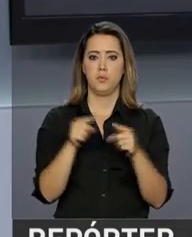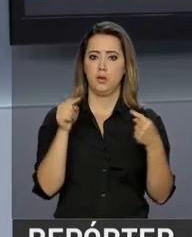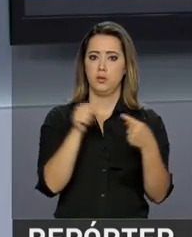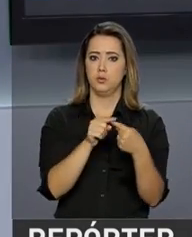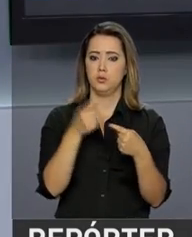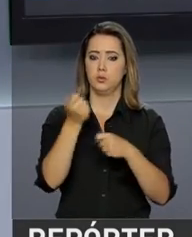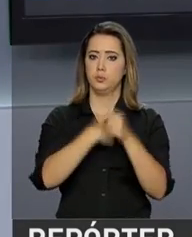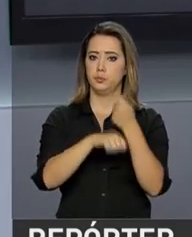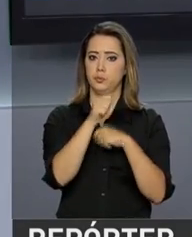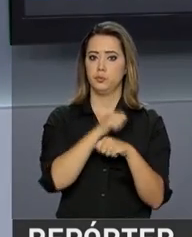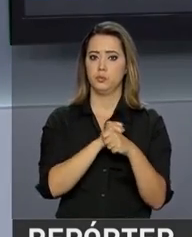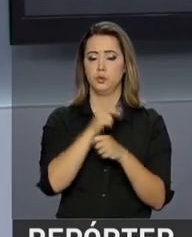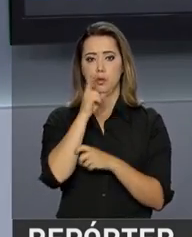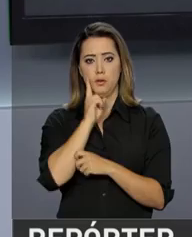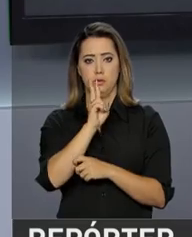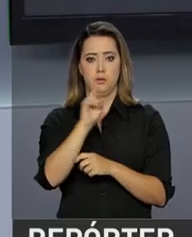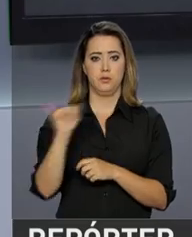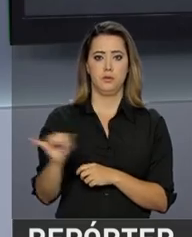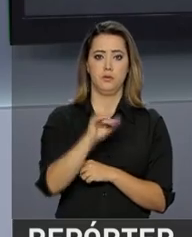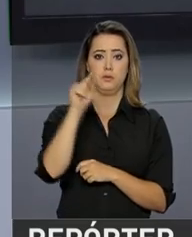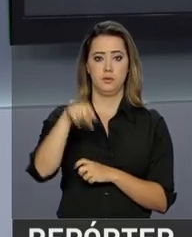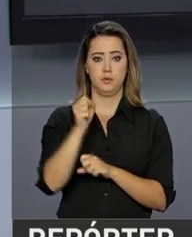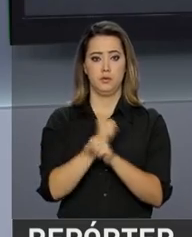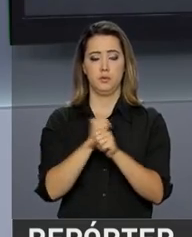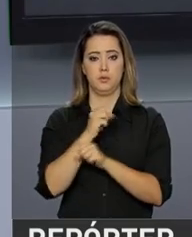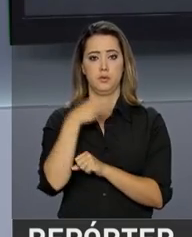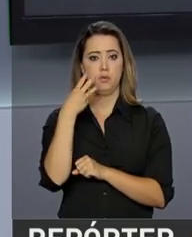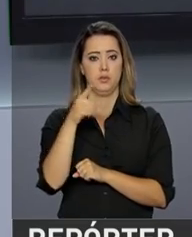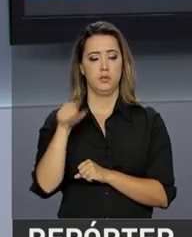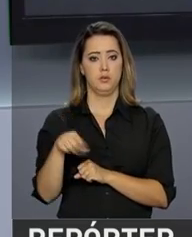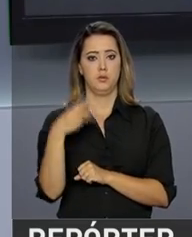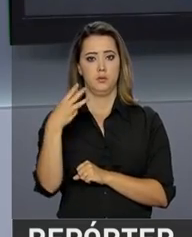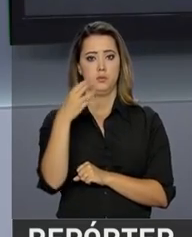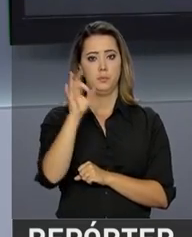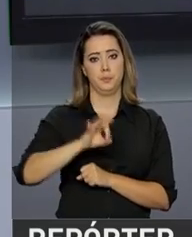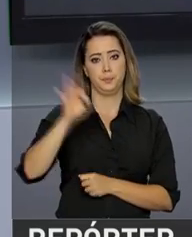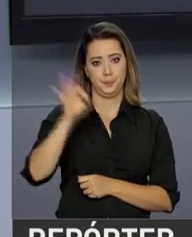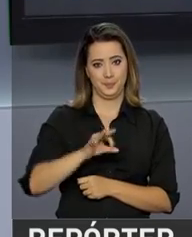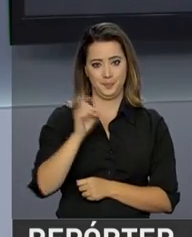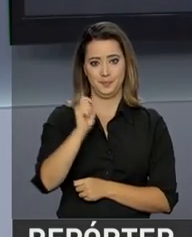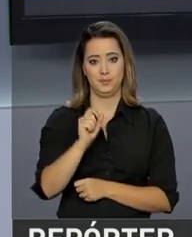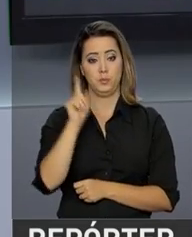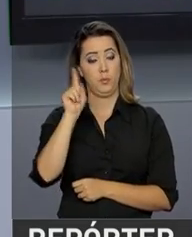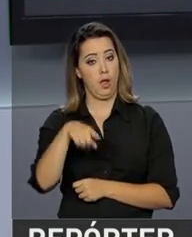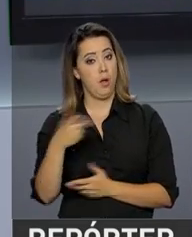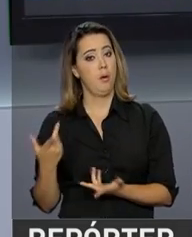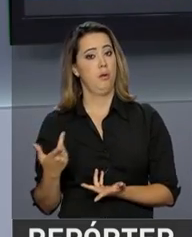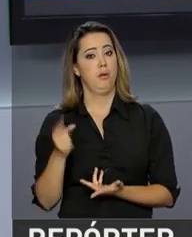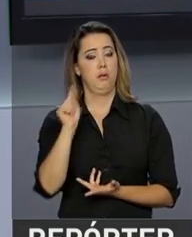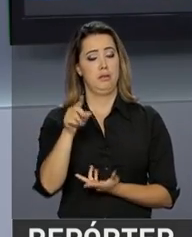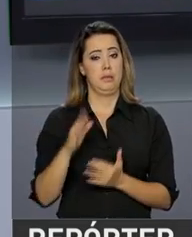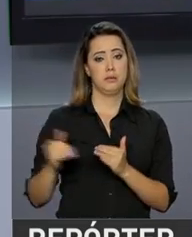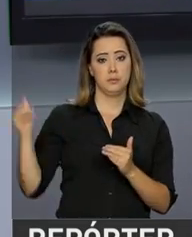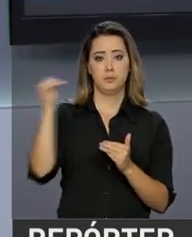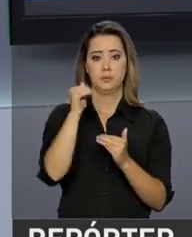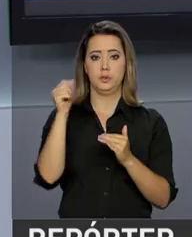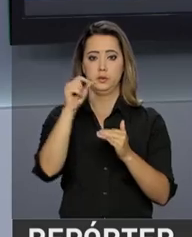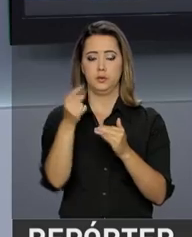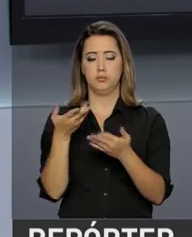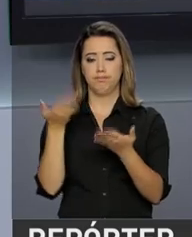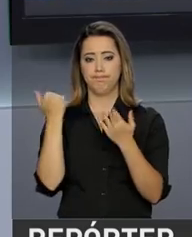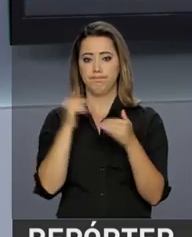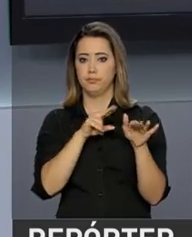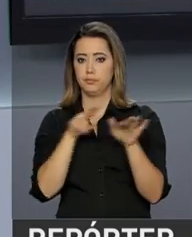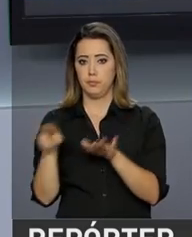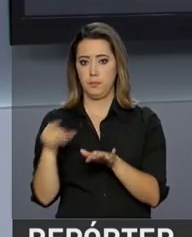economistas a previsão de inflação para este ano é de 3,33 por. esse percentual está acima da estimativa da